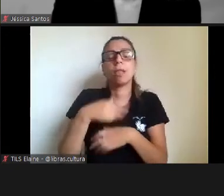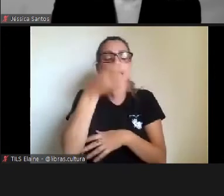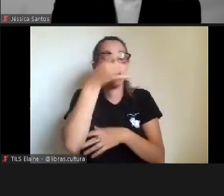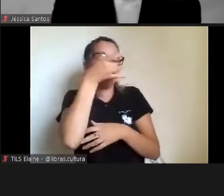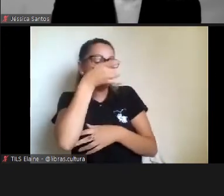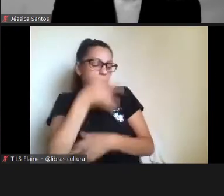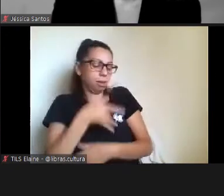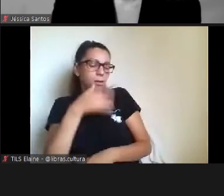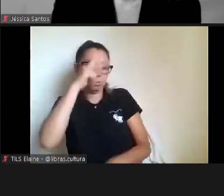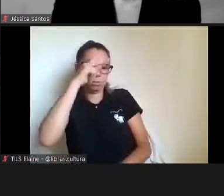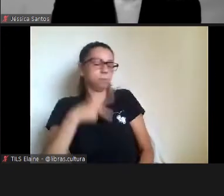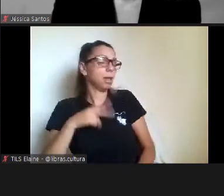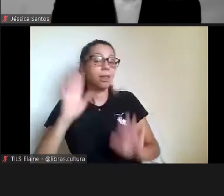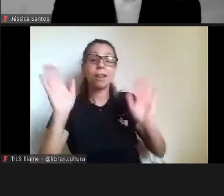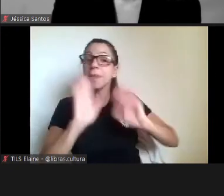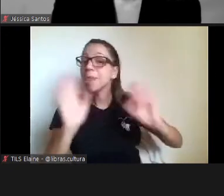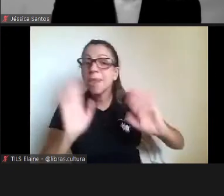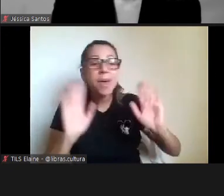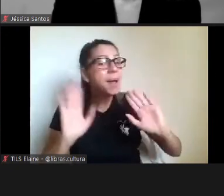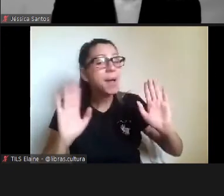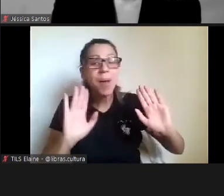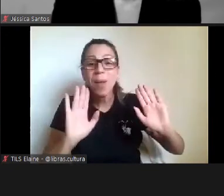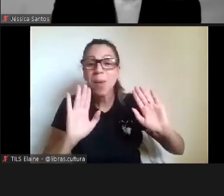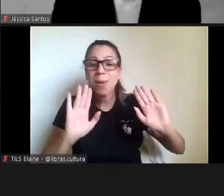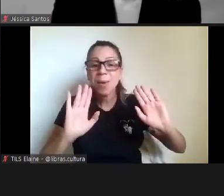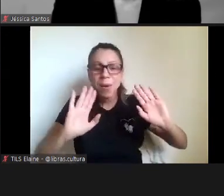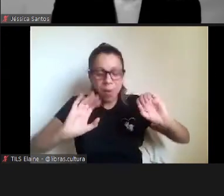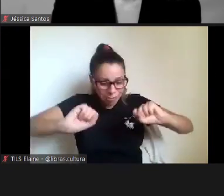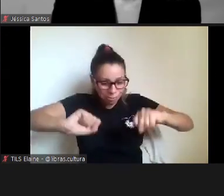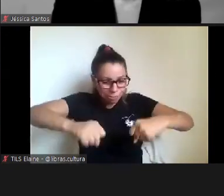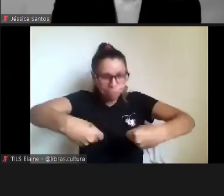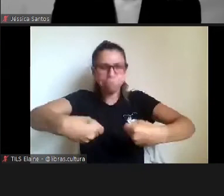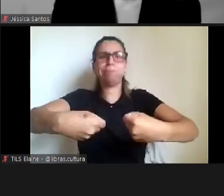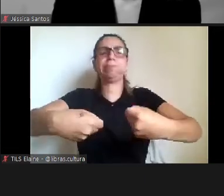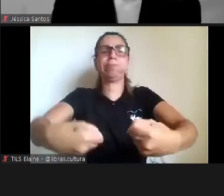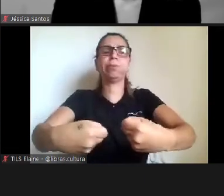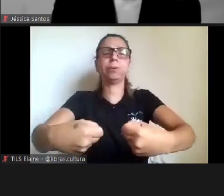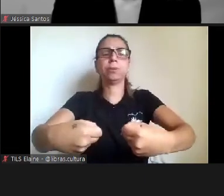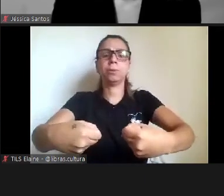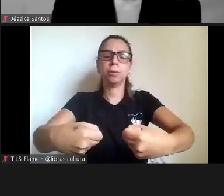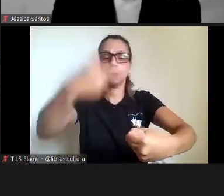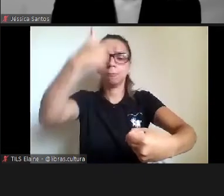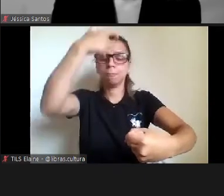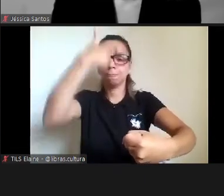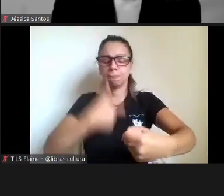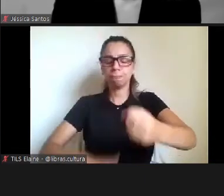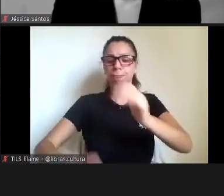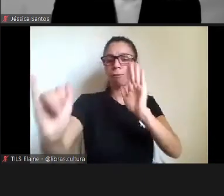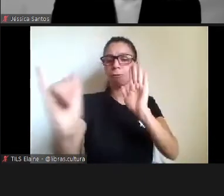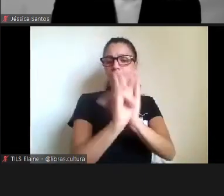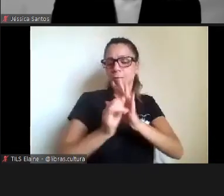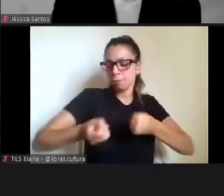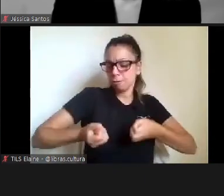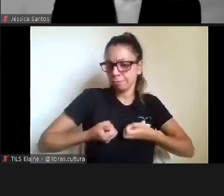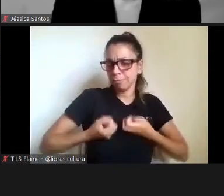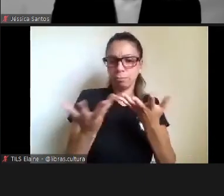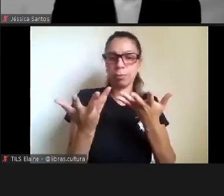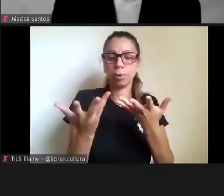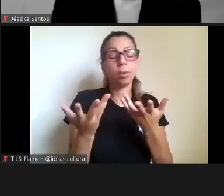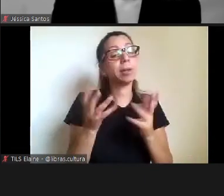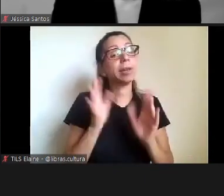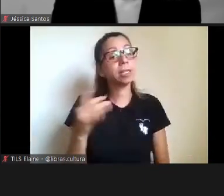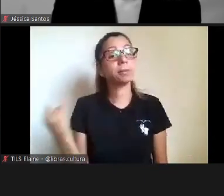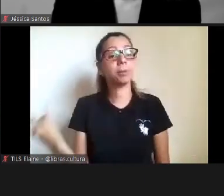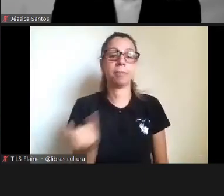eu sou, muito pelo contrário, musculando aquilo que eu sou. Então, isso é muito importante